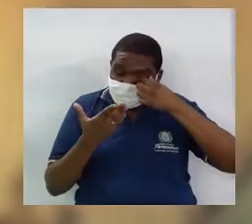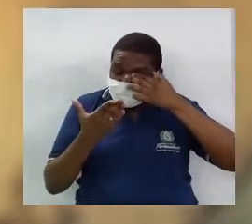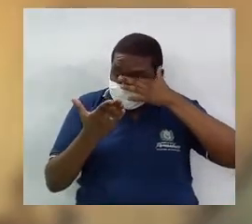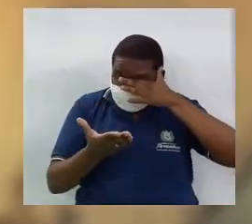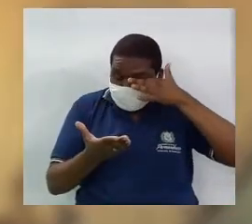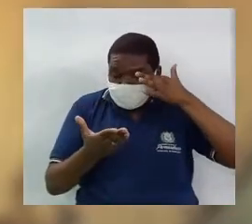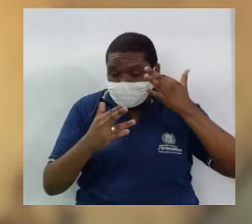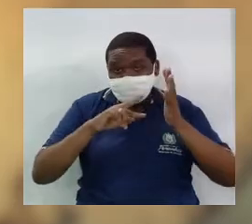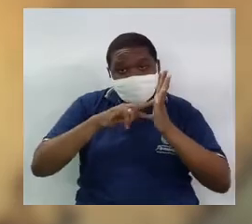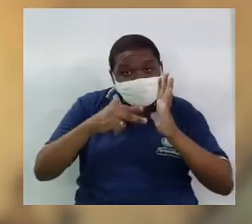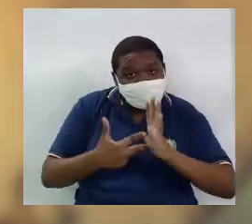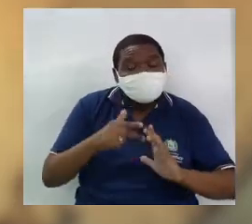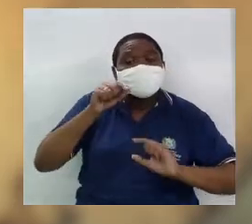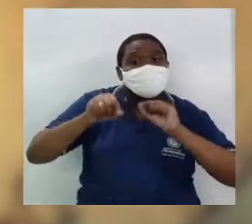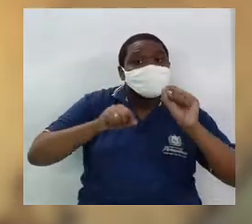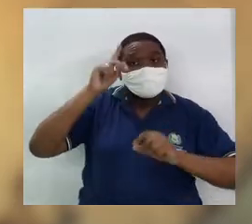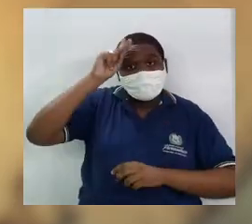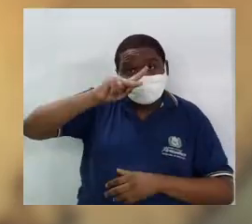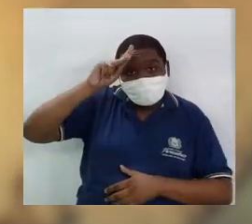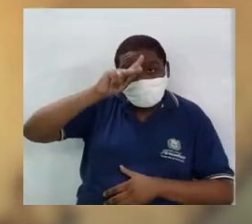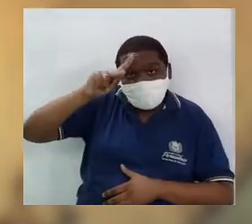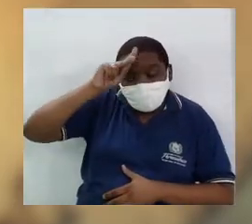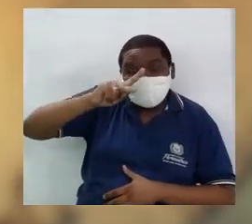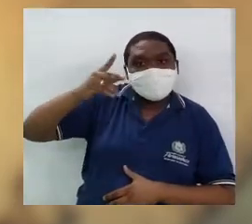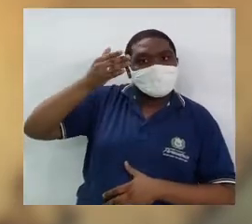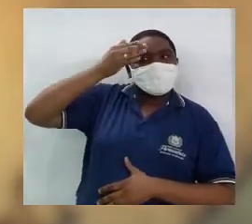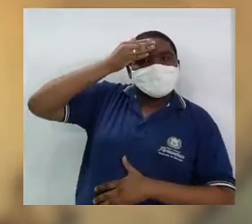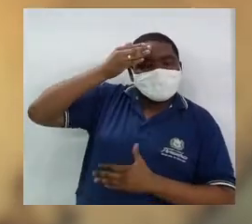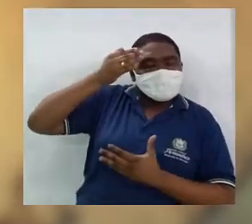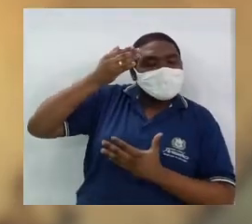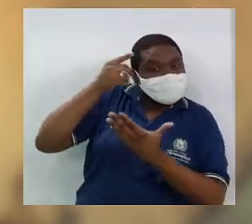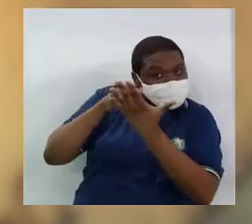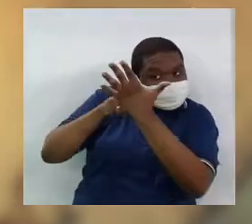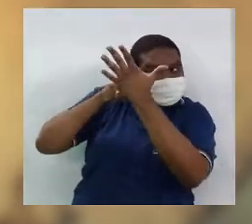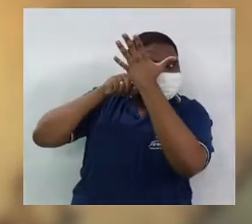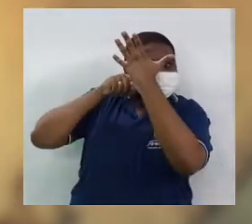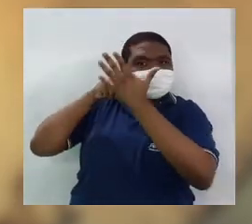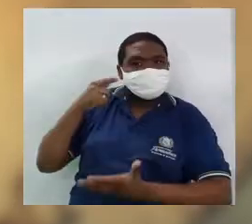histórico, nós já temos um pouco da revelação. Então vejam só,